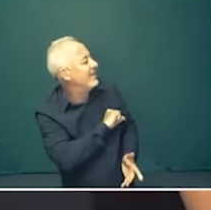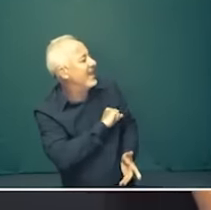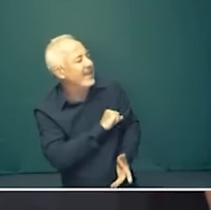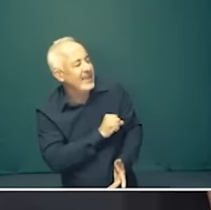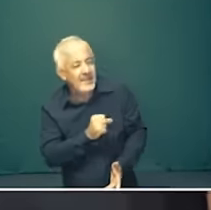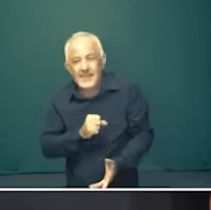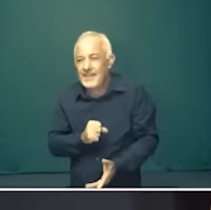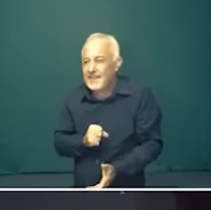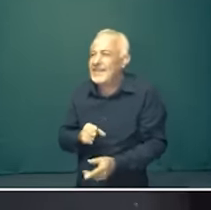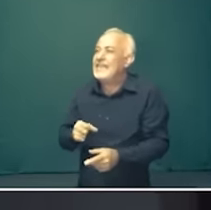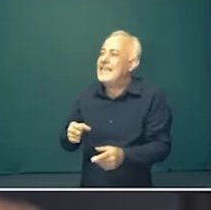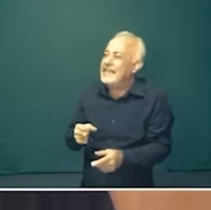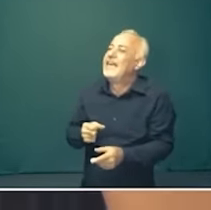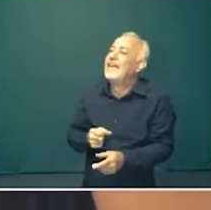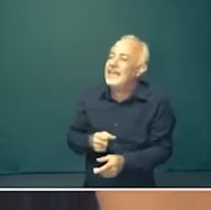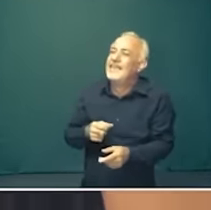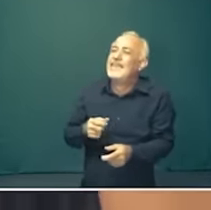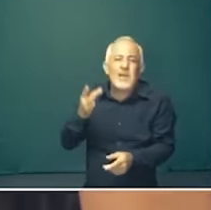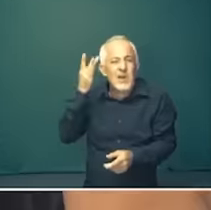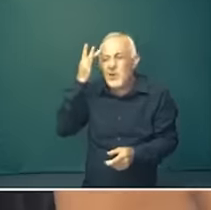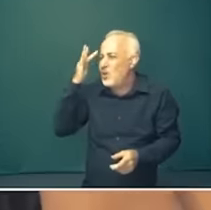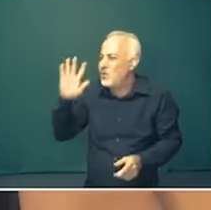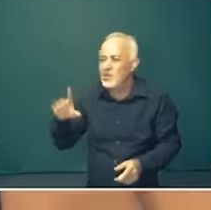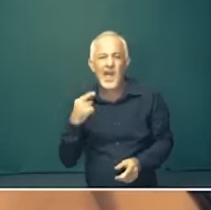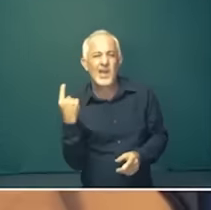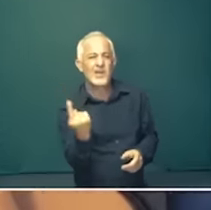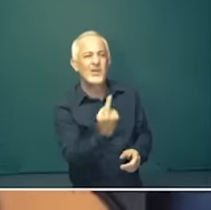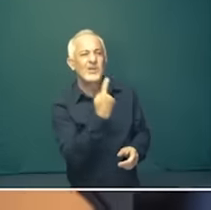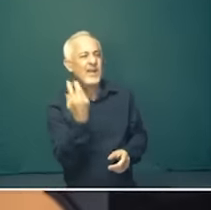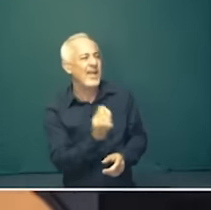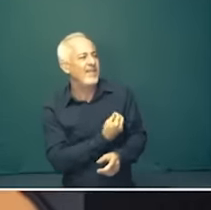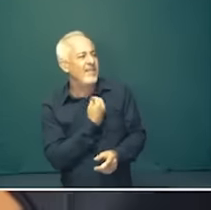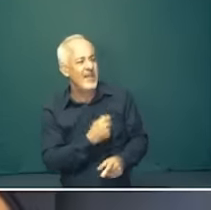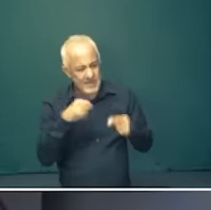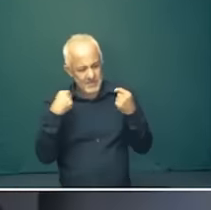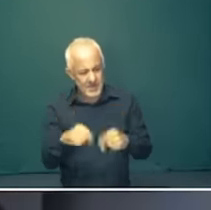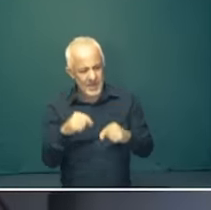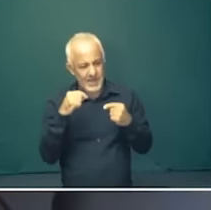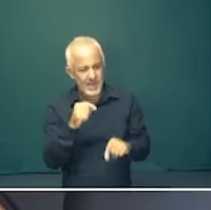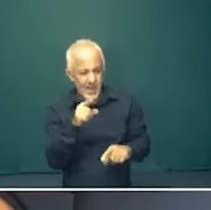não sei viver mais sem o seu